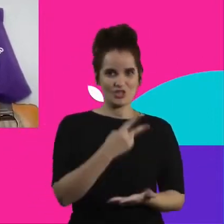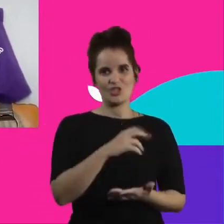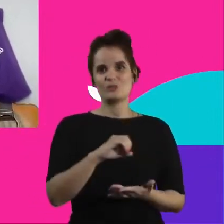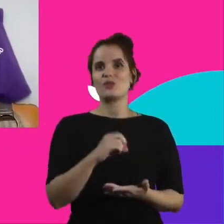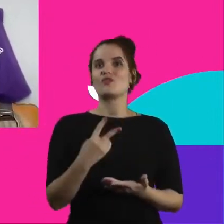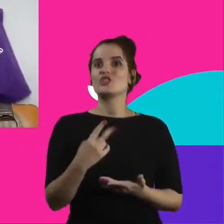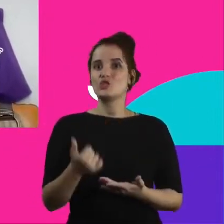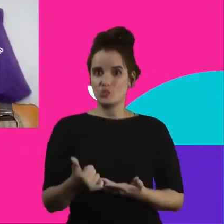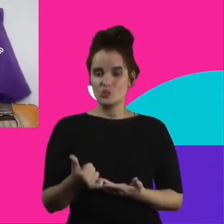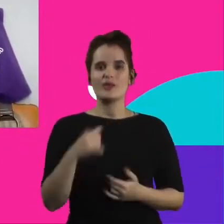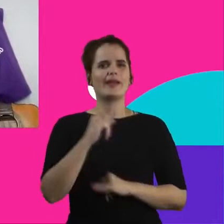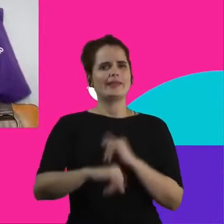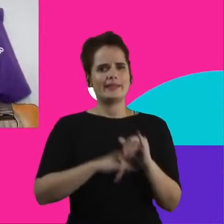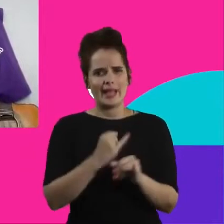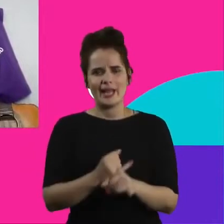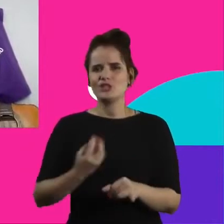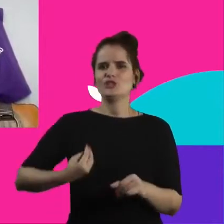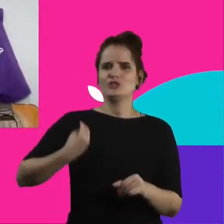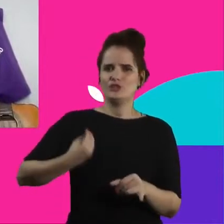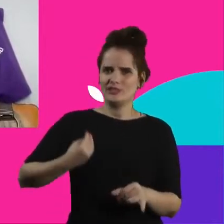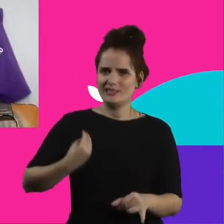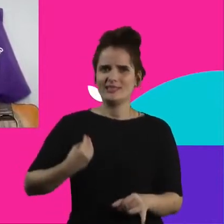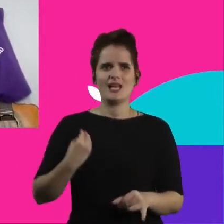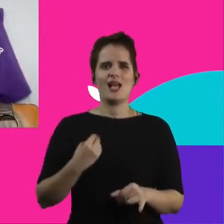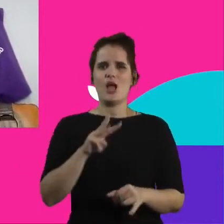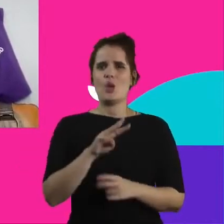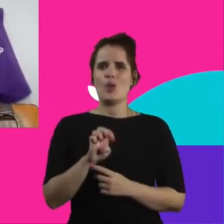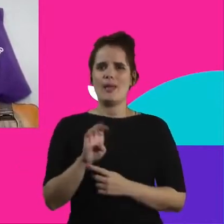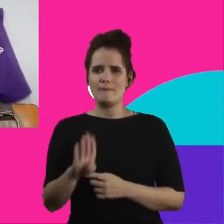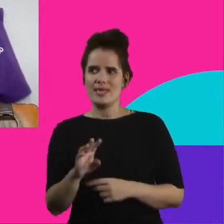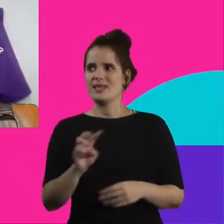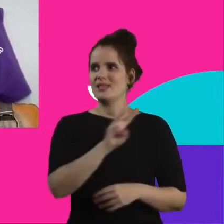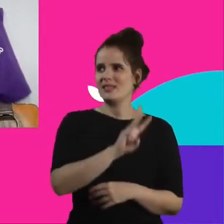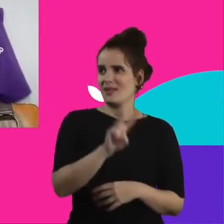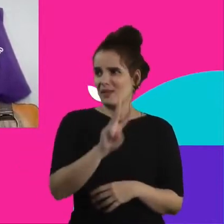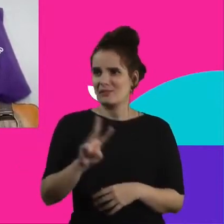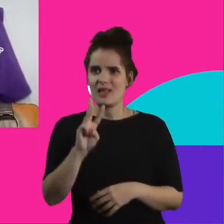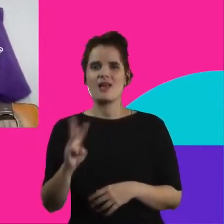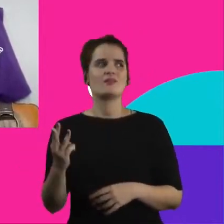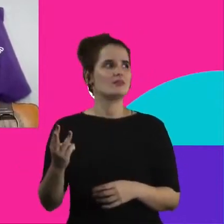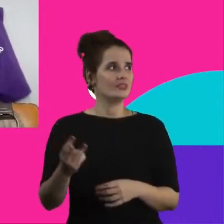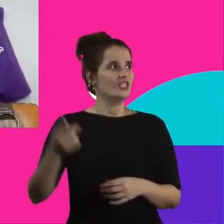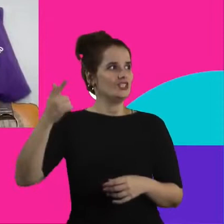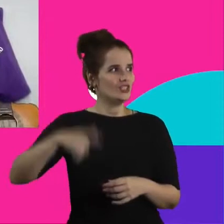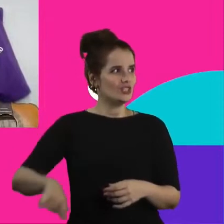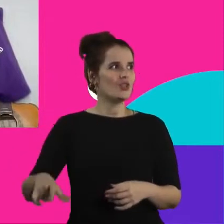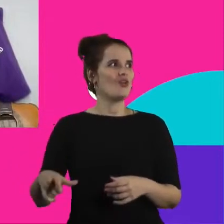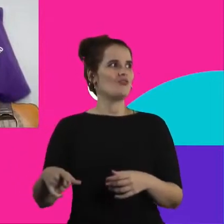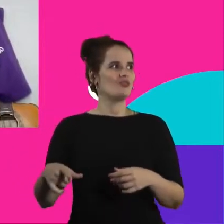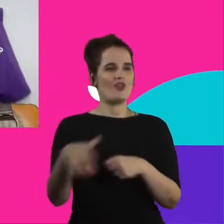né, de internet, da nossa vida, de web, né, www, e nós estamos aqui de novo, falando